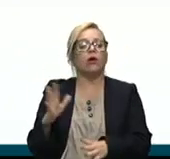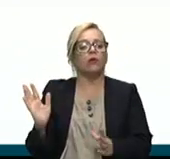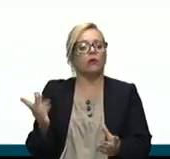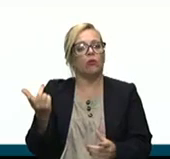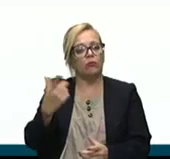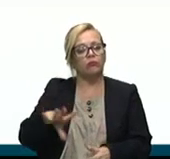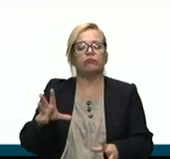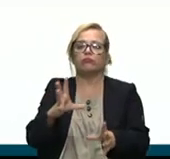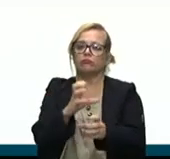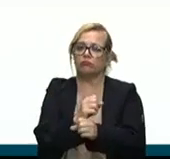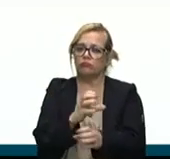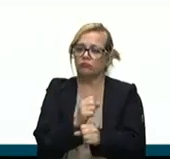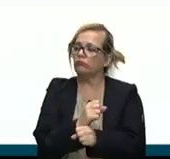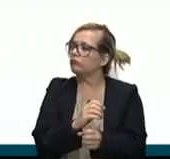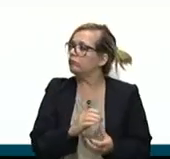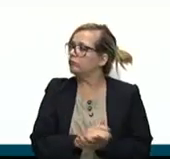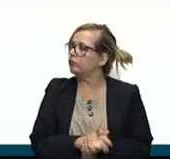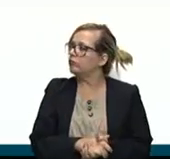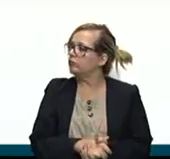cálculos.